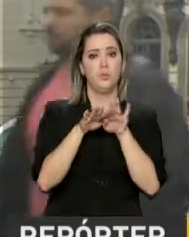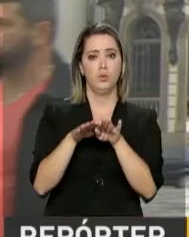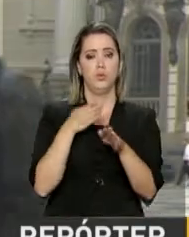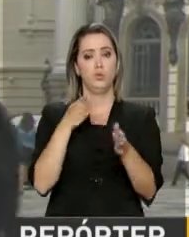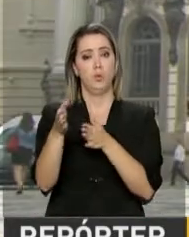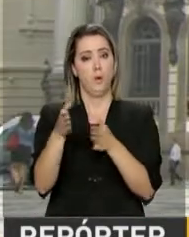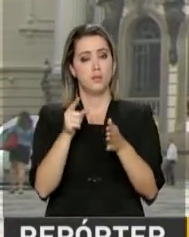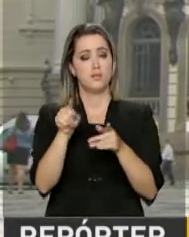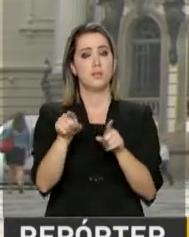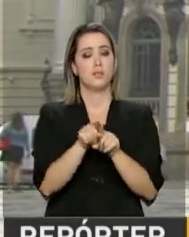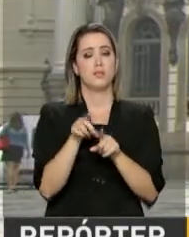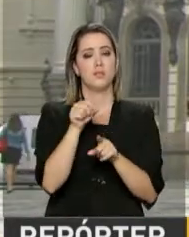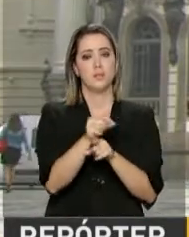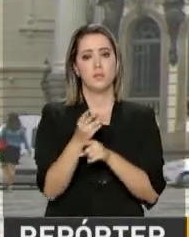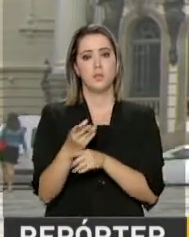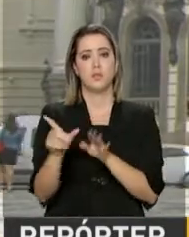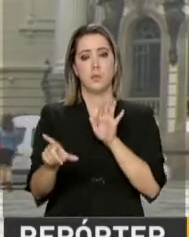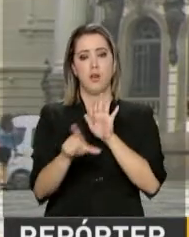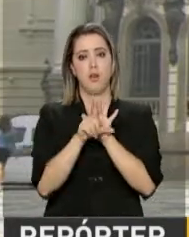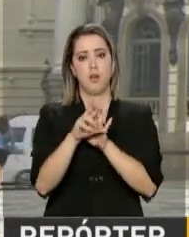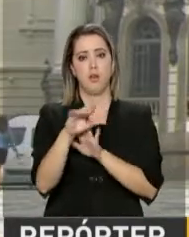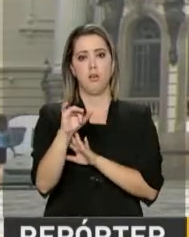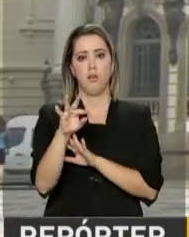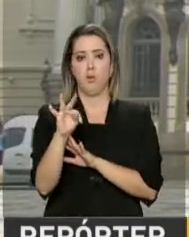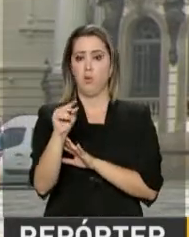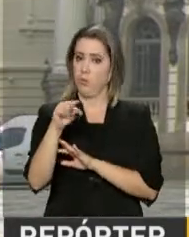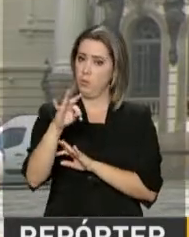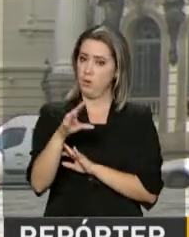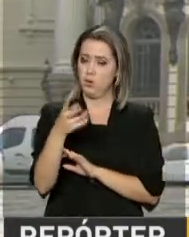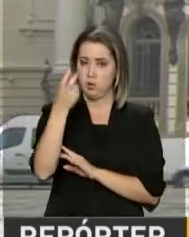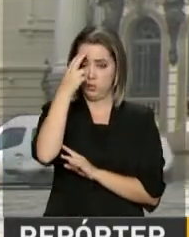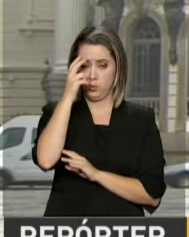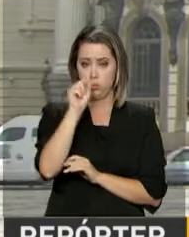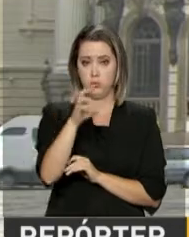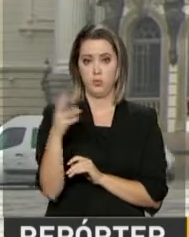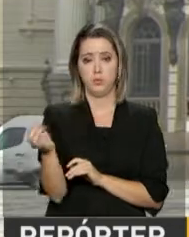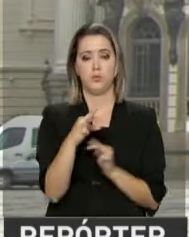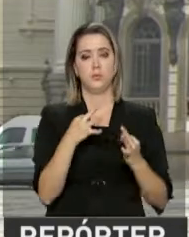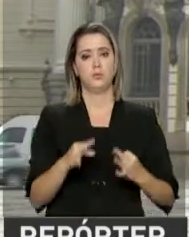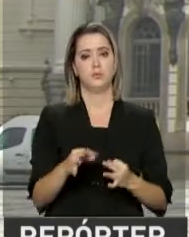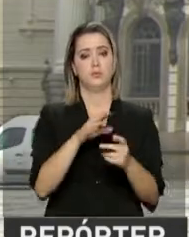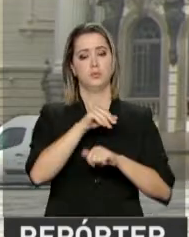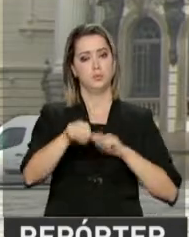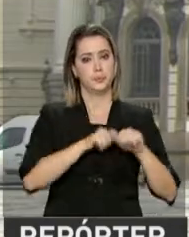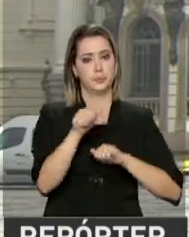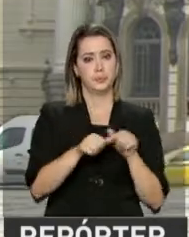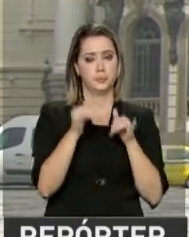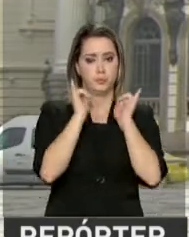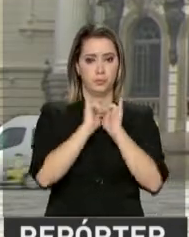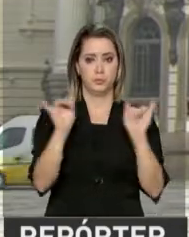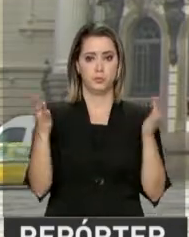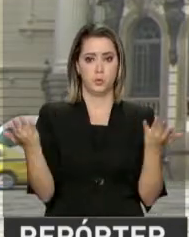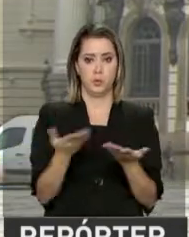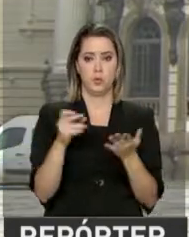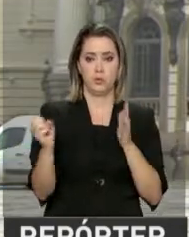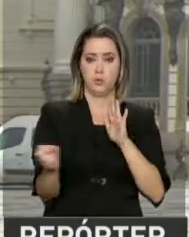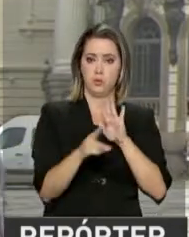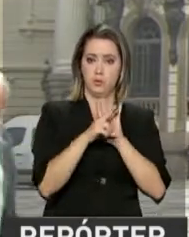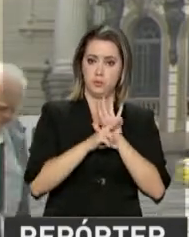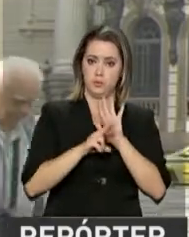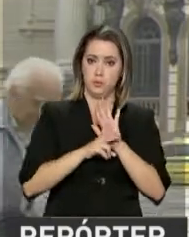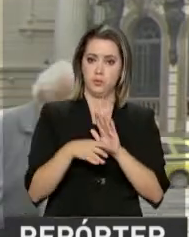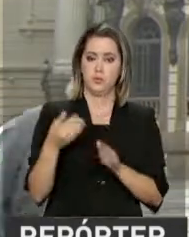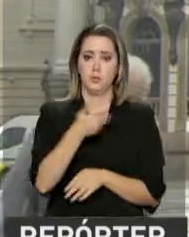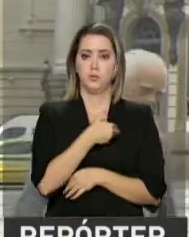da lei rouanet e criar novas tecnologias estão entre as principais mudanças anunciadas com as novas regras o governo